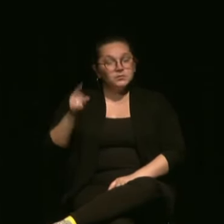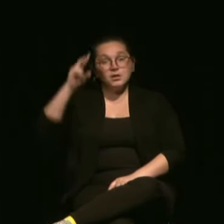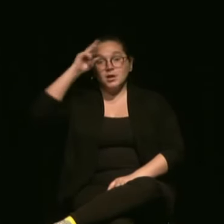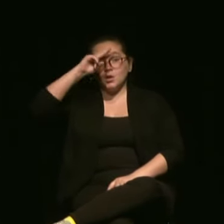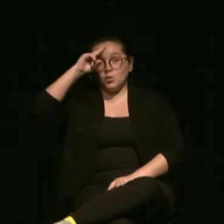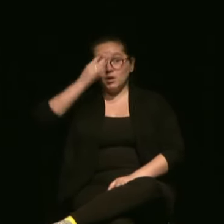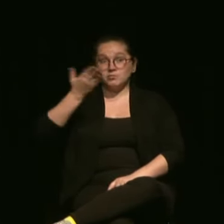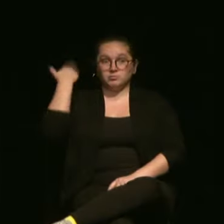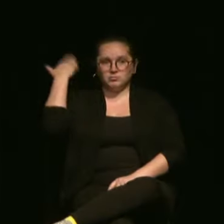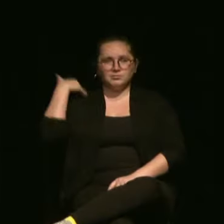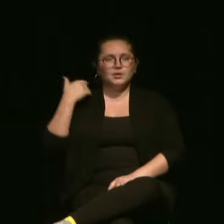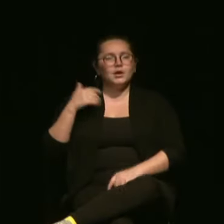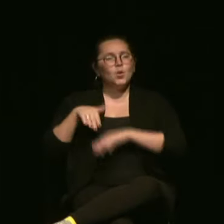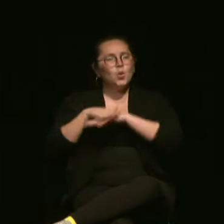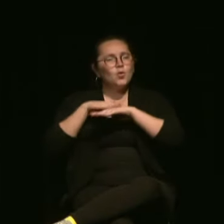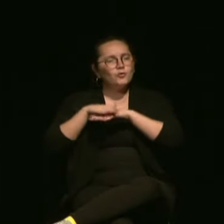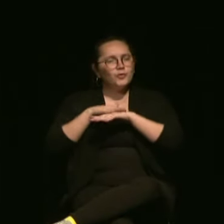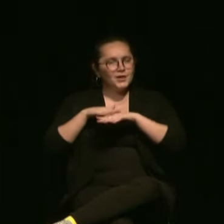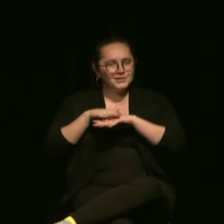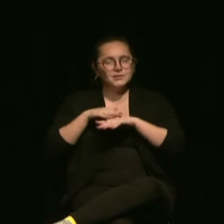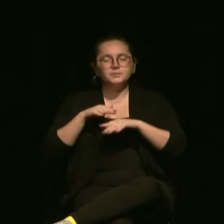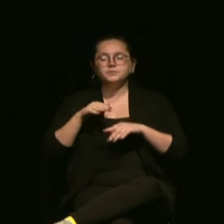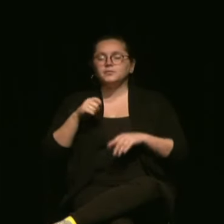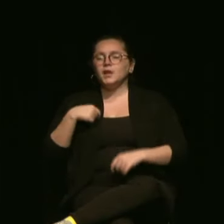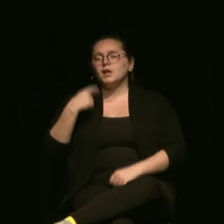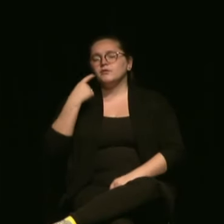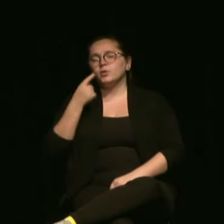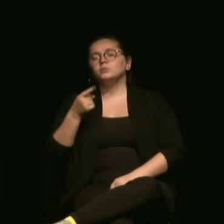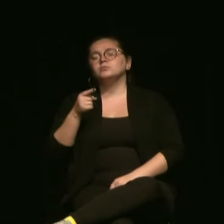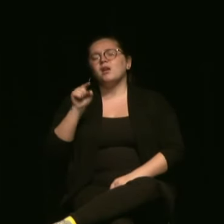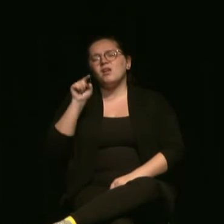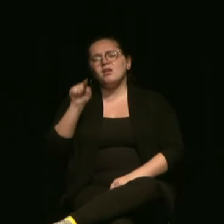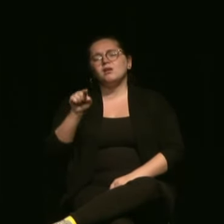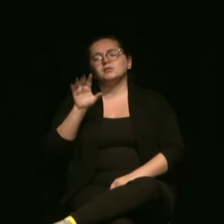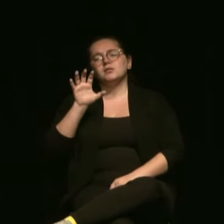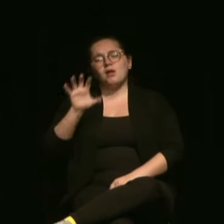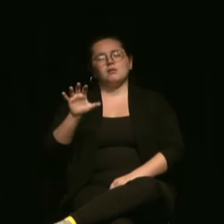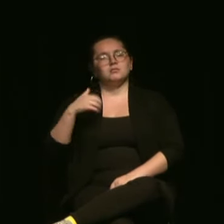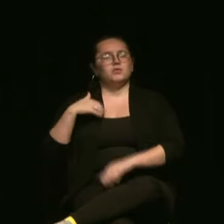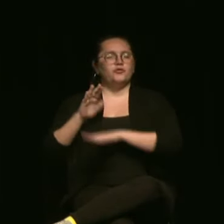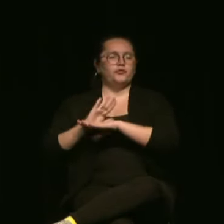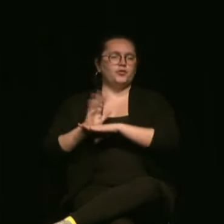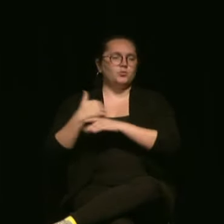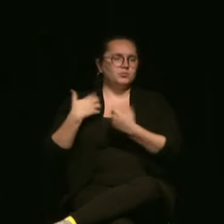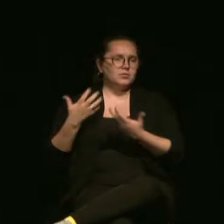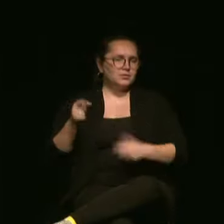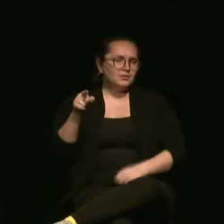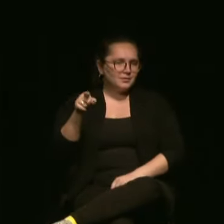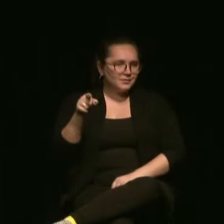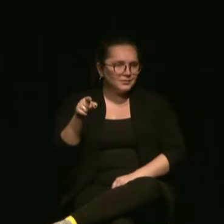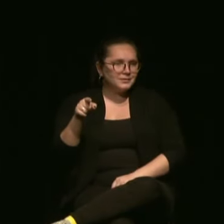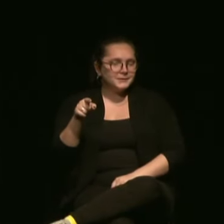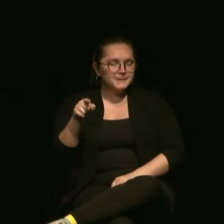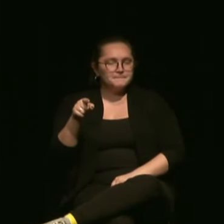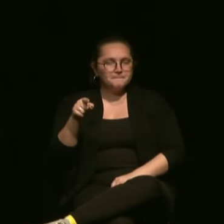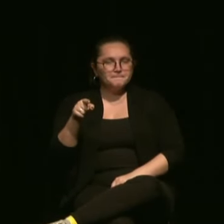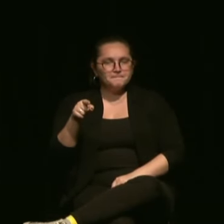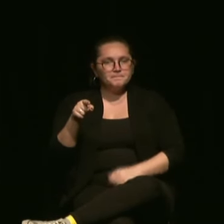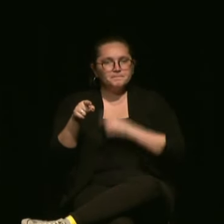lá na Videofilmes em que ele disse, eu acho que esse é o filme. E aí eu acho que